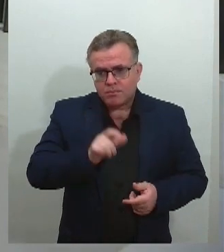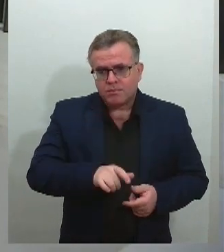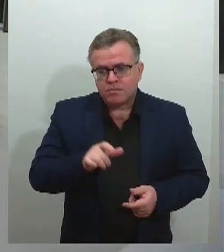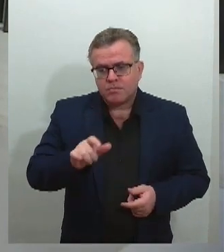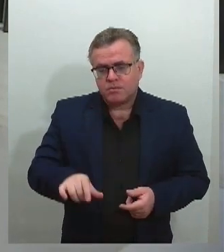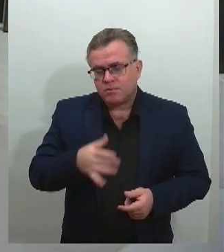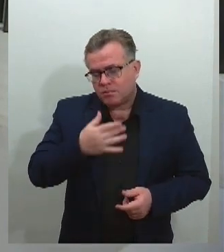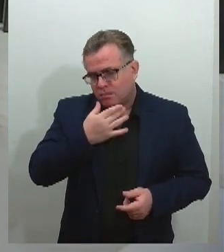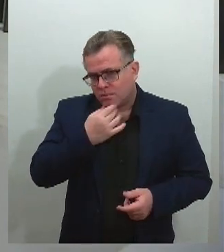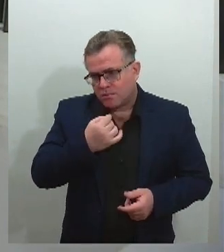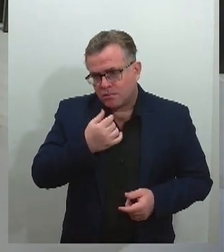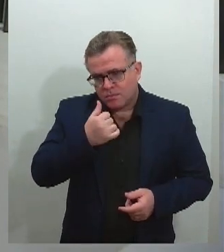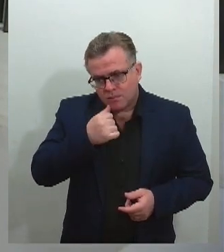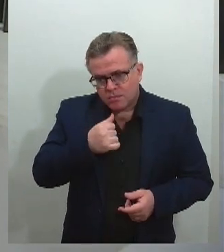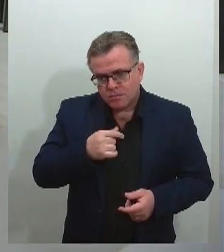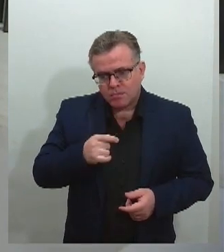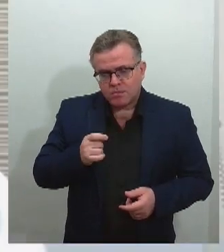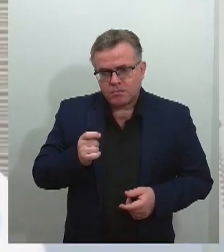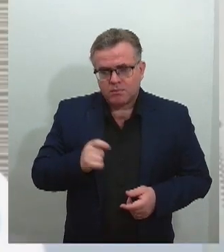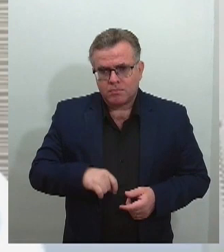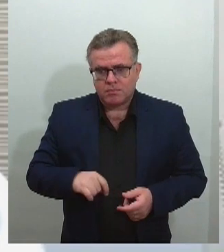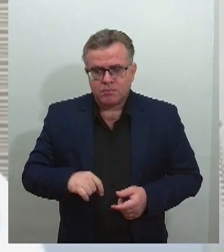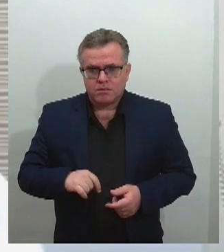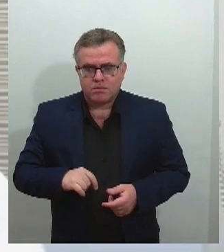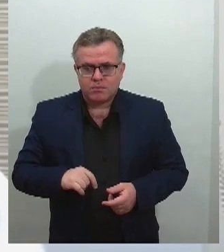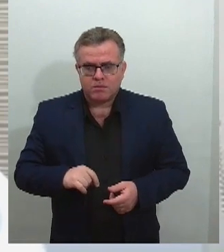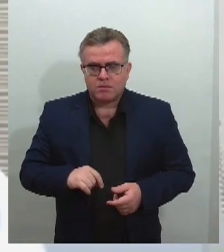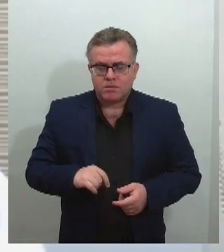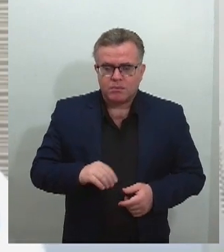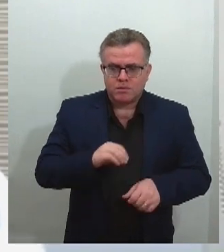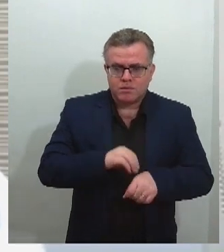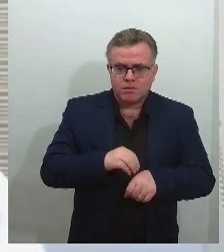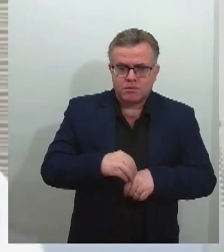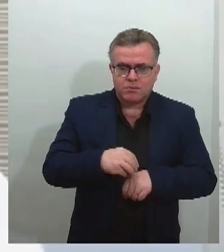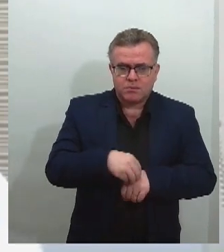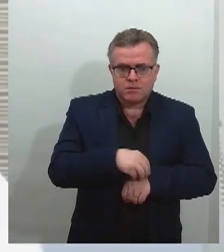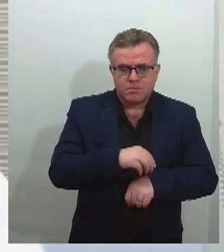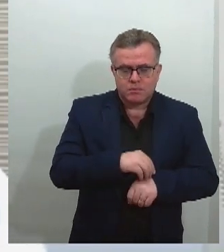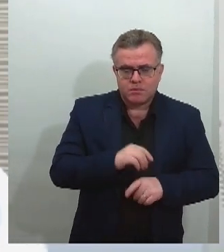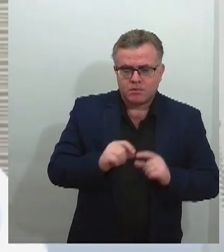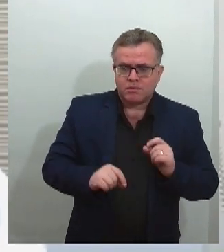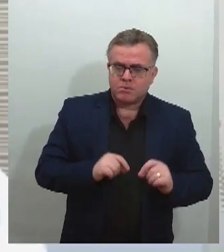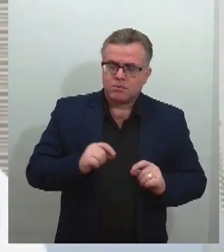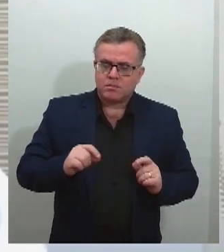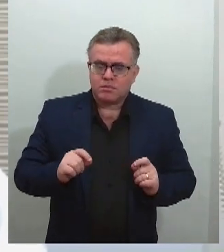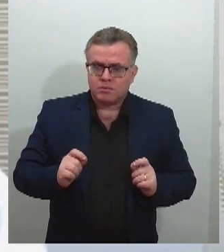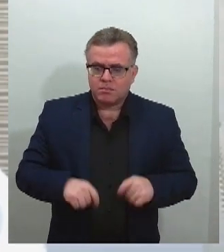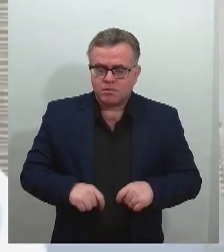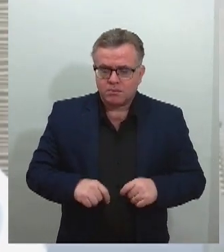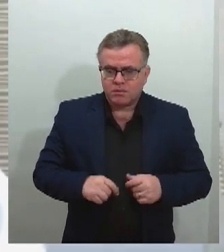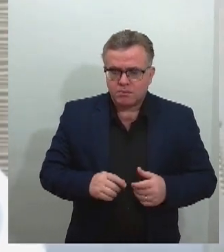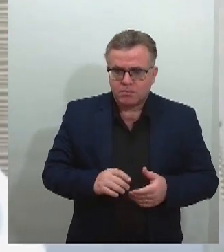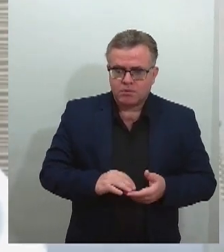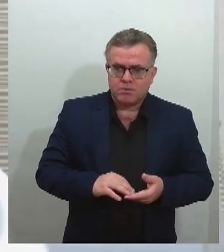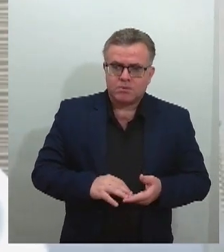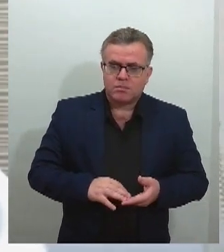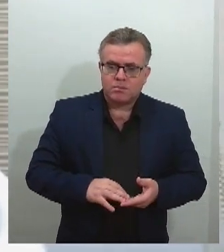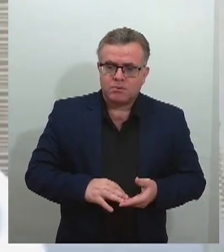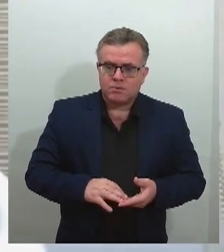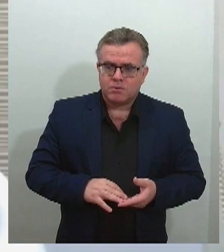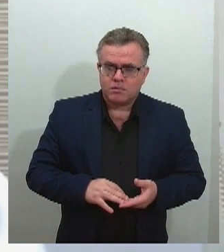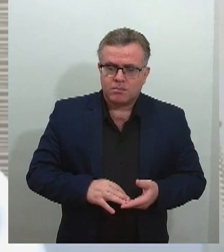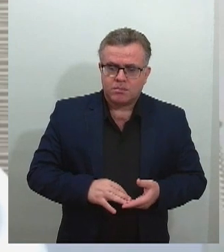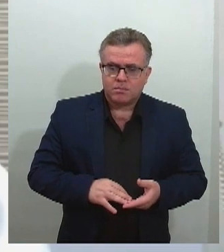procurar logo o médico, que são as verrugas. Quando aparecem, geralmente assustam e